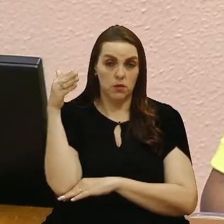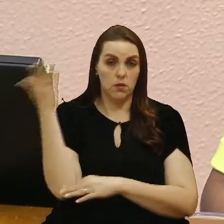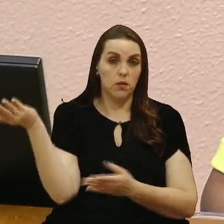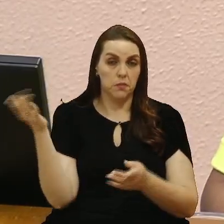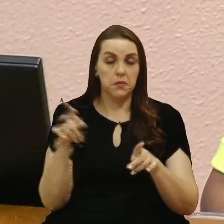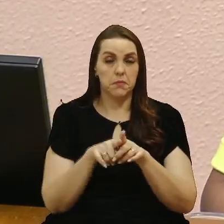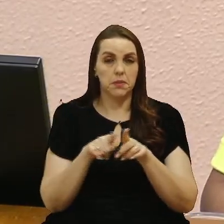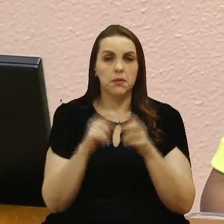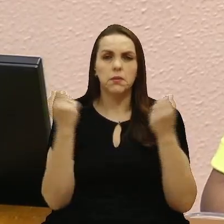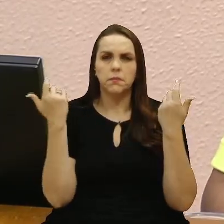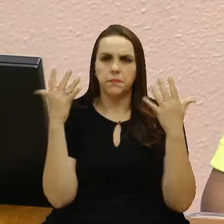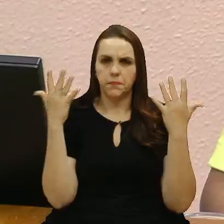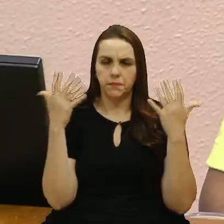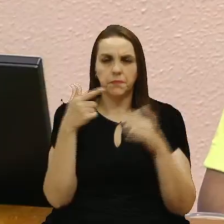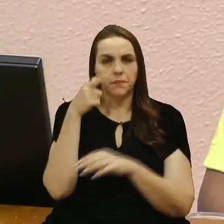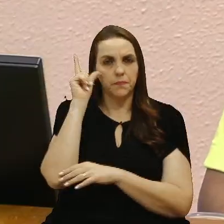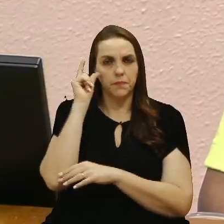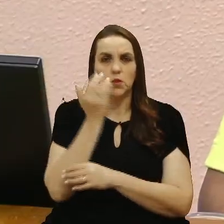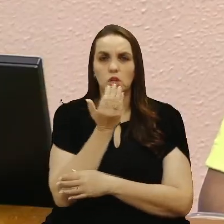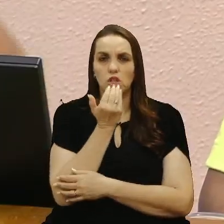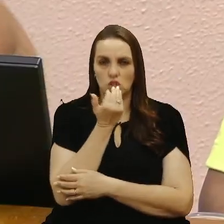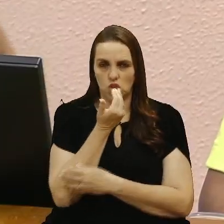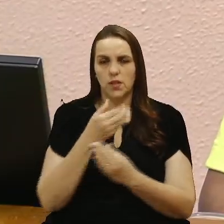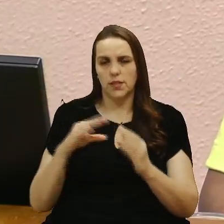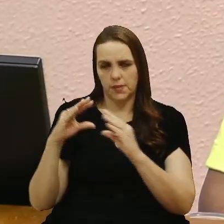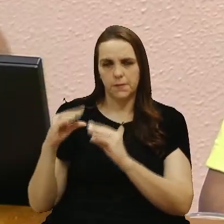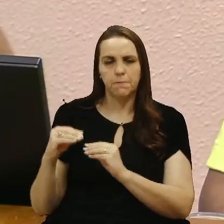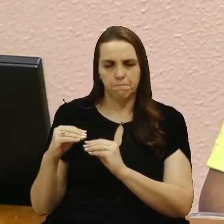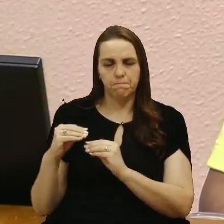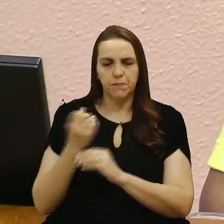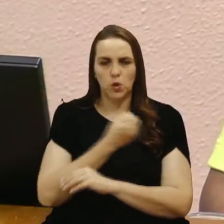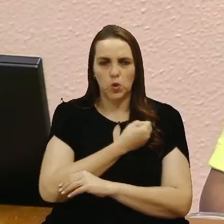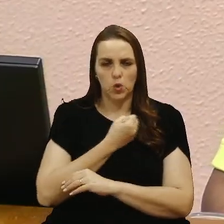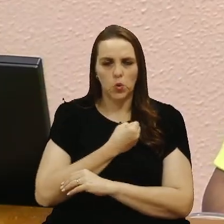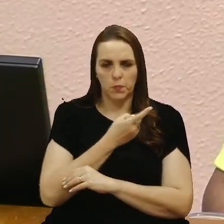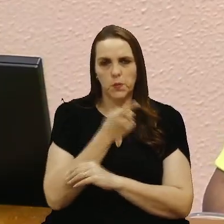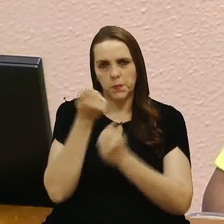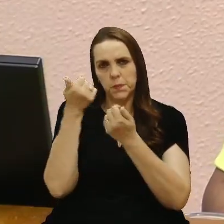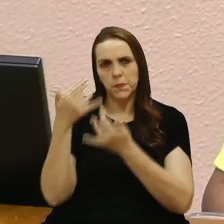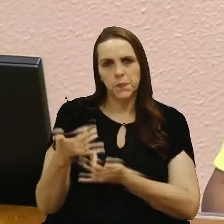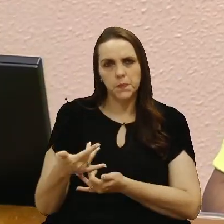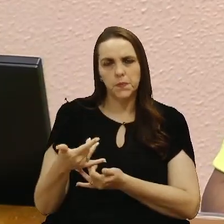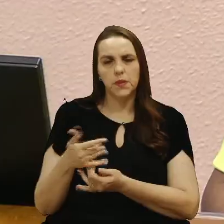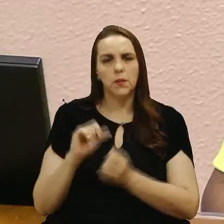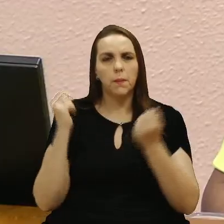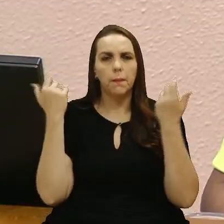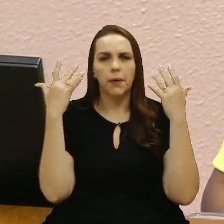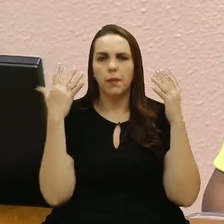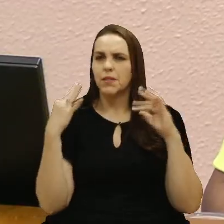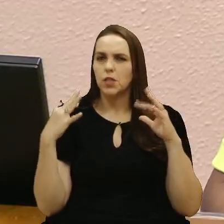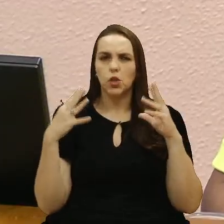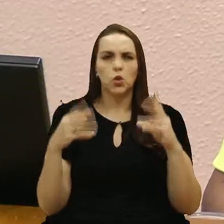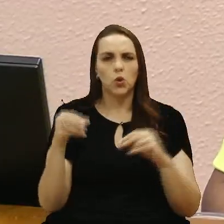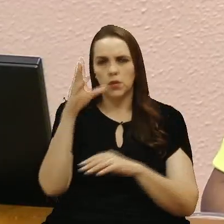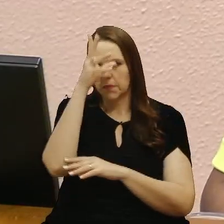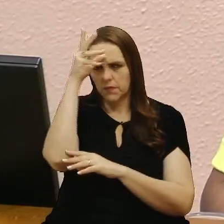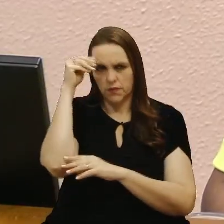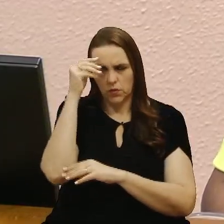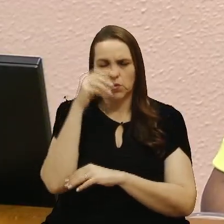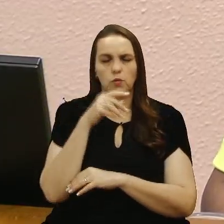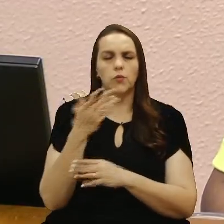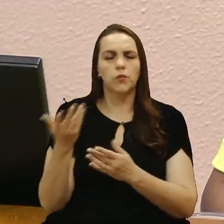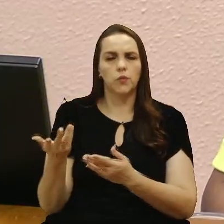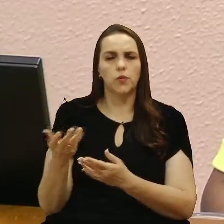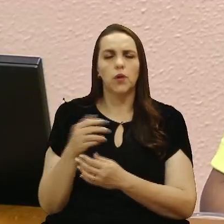Então, parabenizar que ontem no jantar foi dado esses números que Vossa Excelência declinou aqui. Então, parabenizar a todo o executivo, ao Bertotto, ao